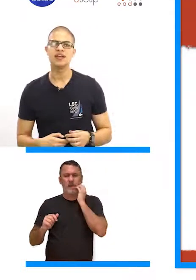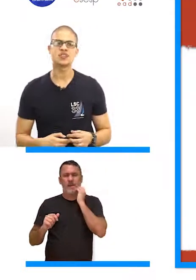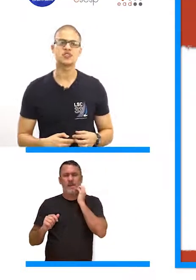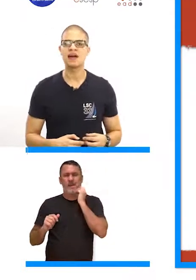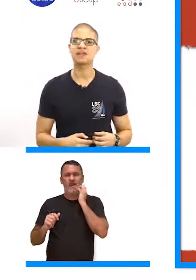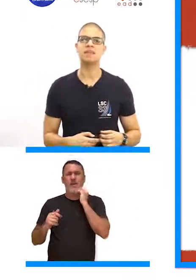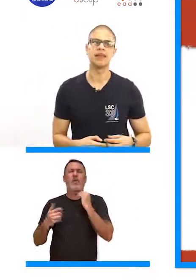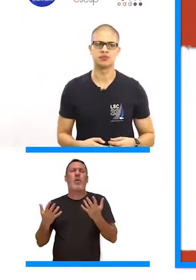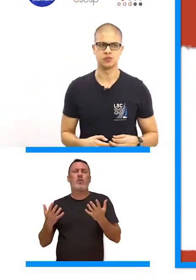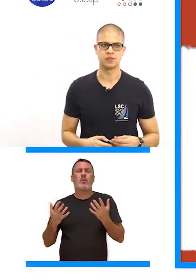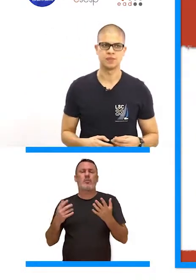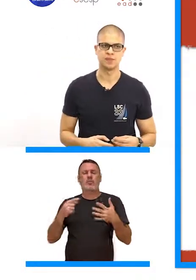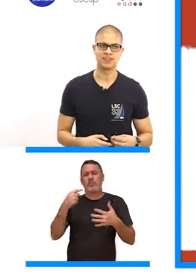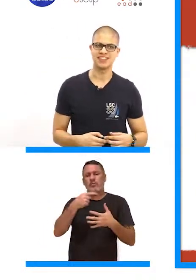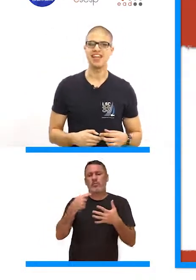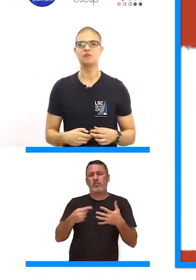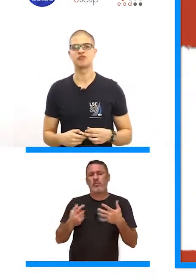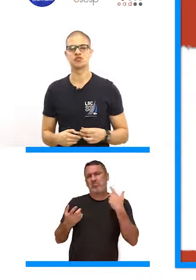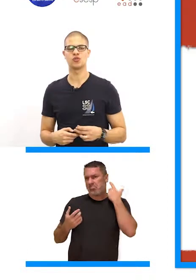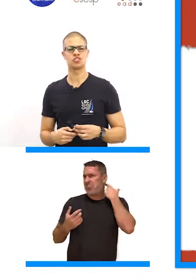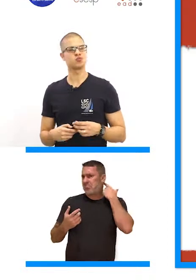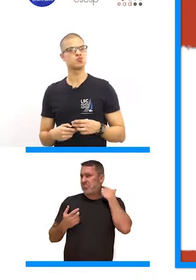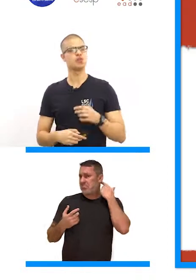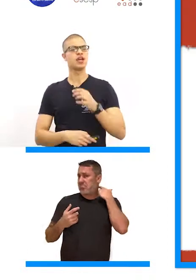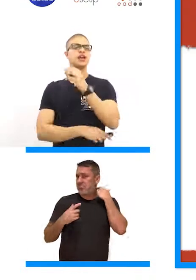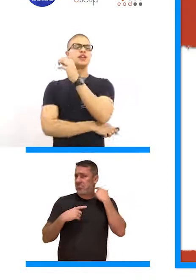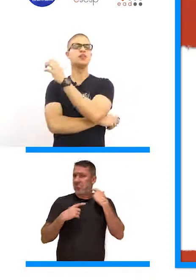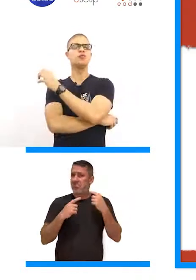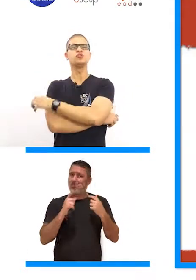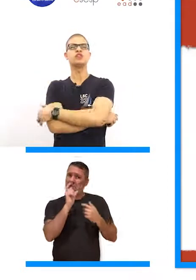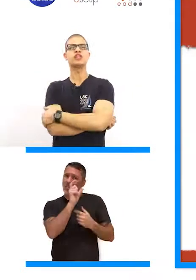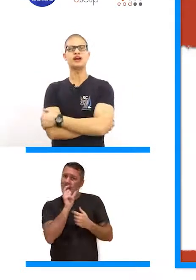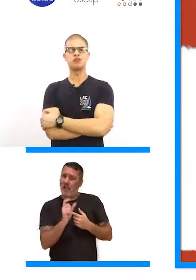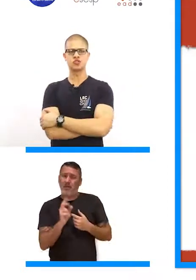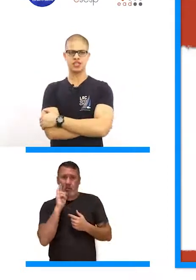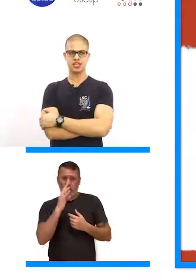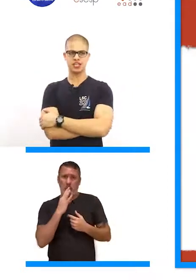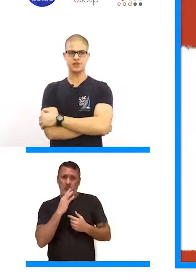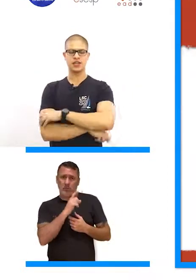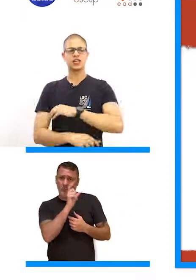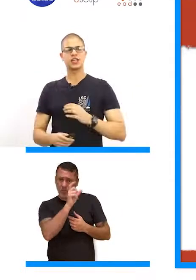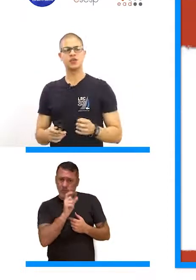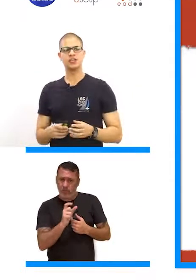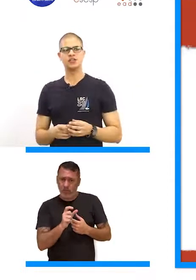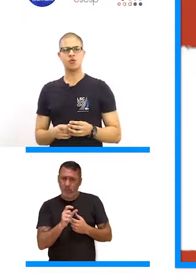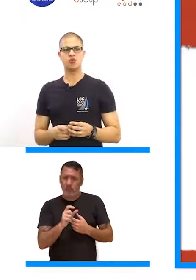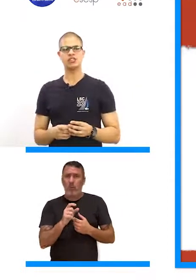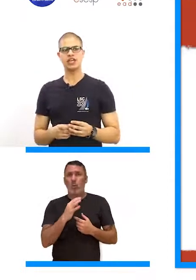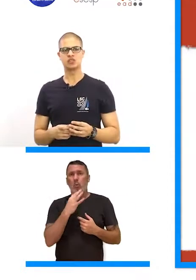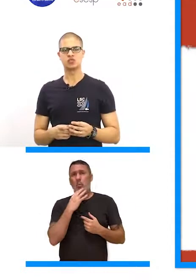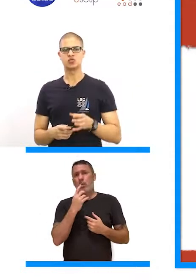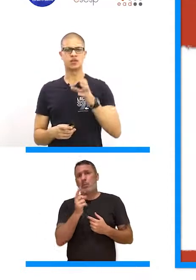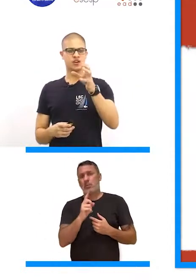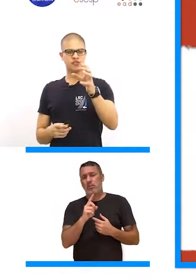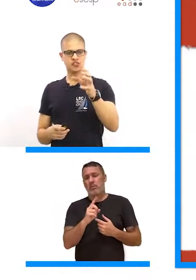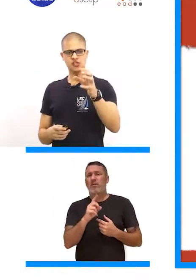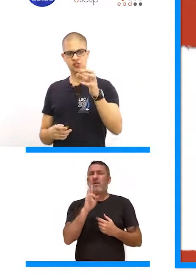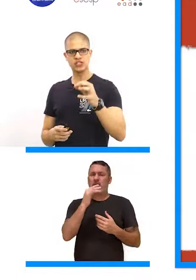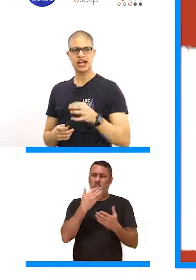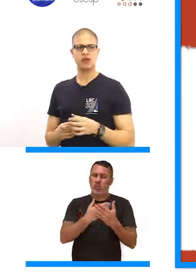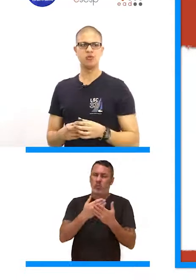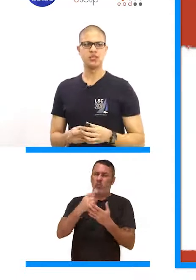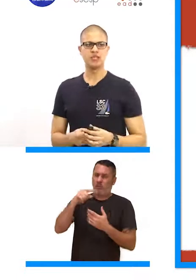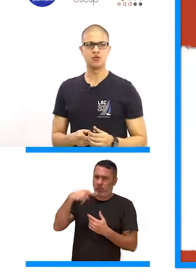ou desmatamento. E aí, professor, nós tem muitos termos aqui que eu ainda não conheço.